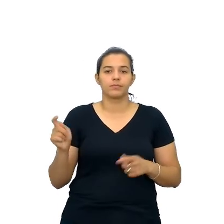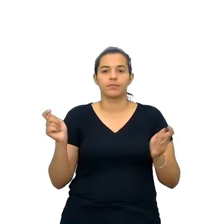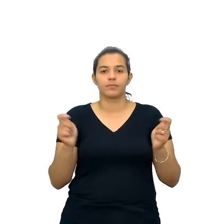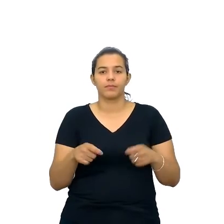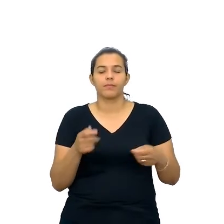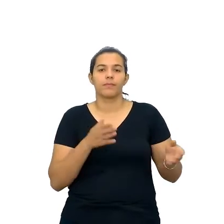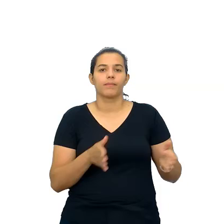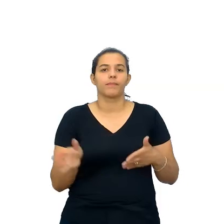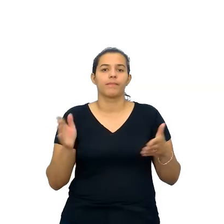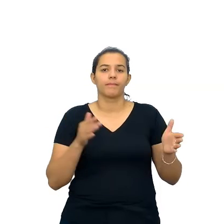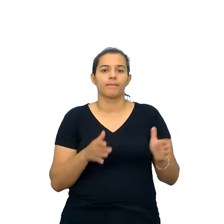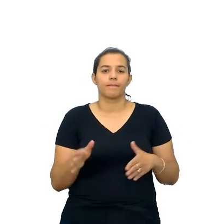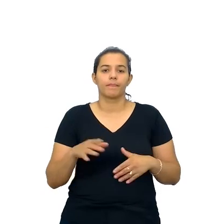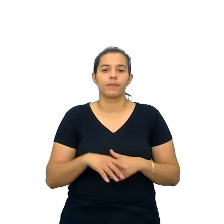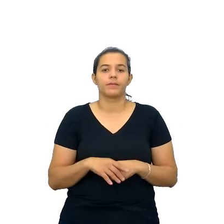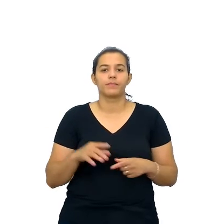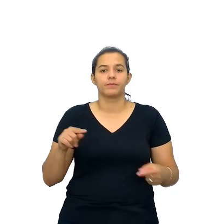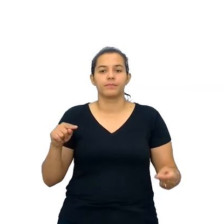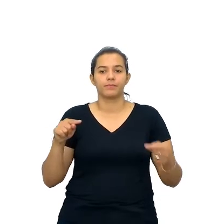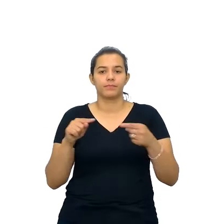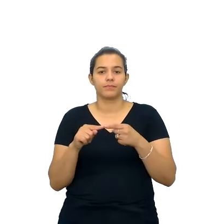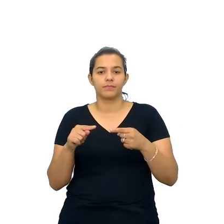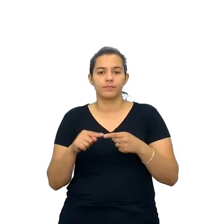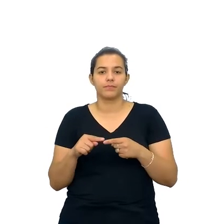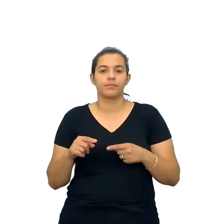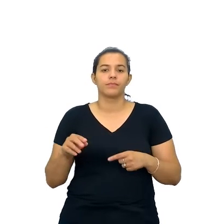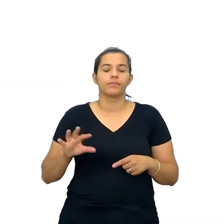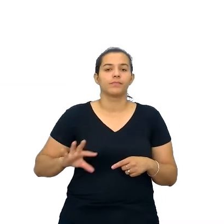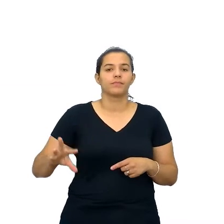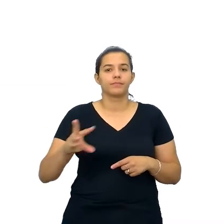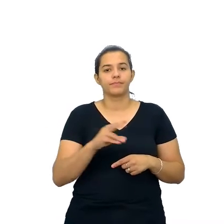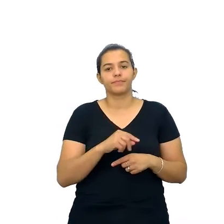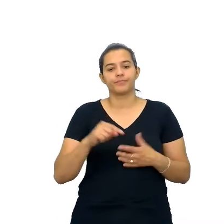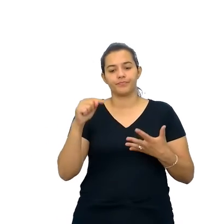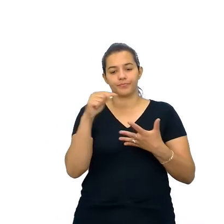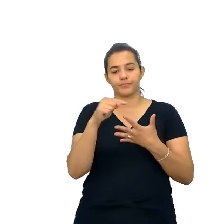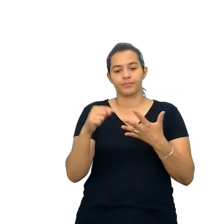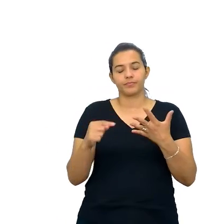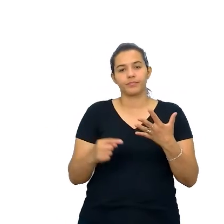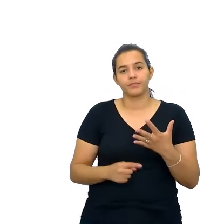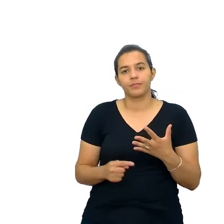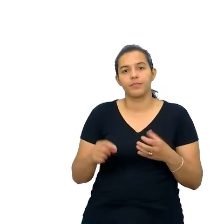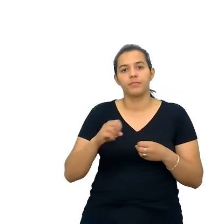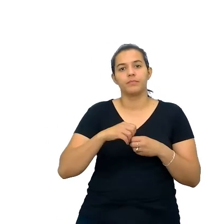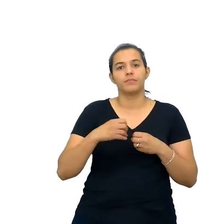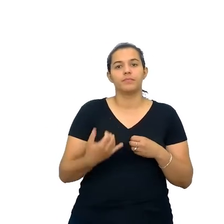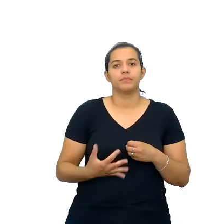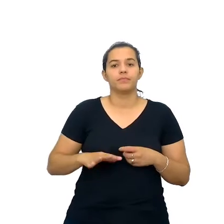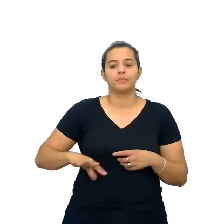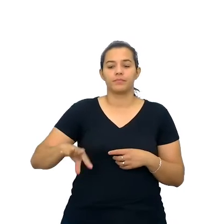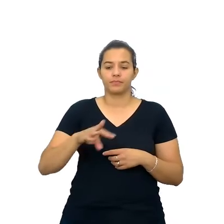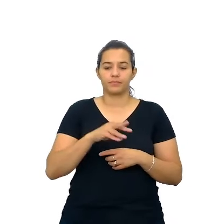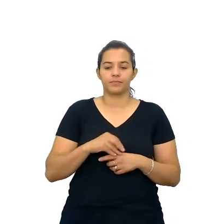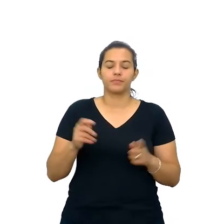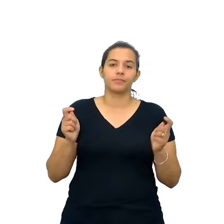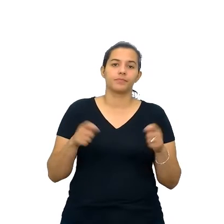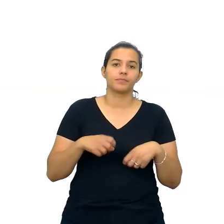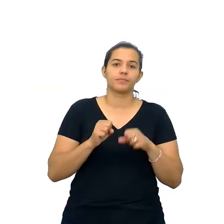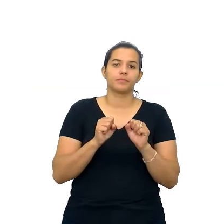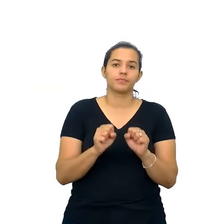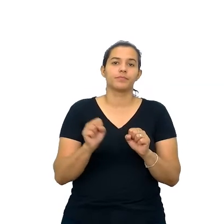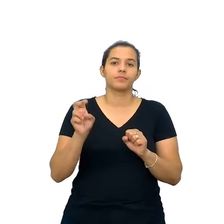dinâmica, para conjecturar a respeito dos tipos ou composições de polígonos que podem